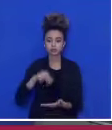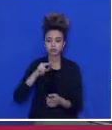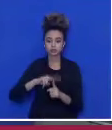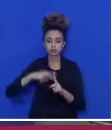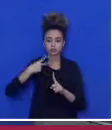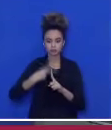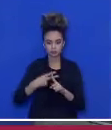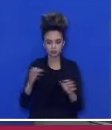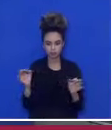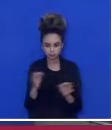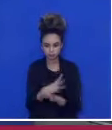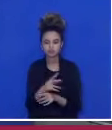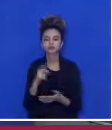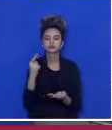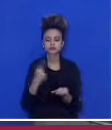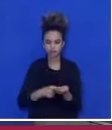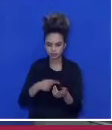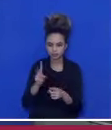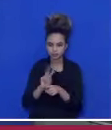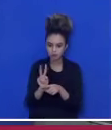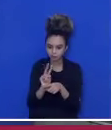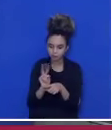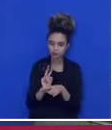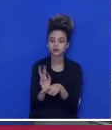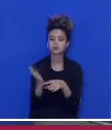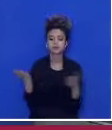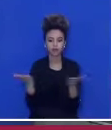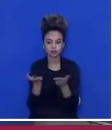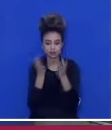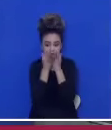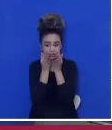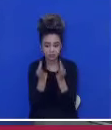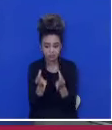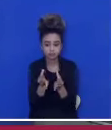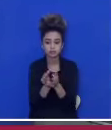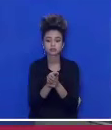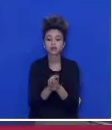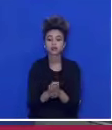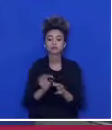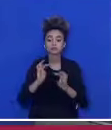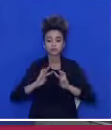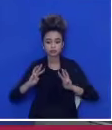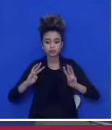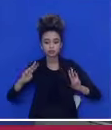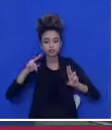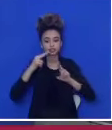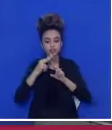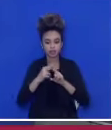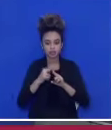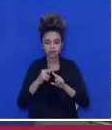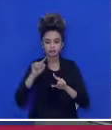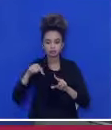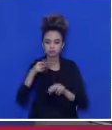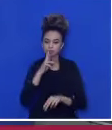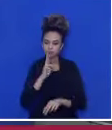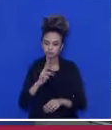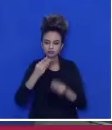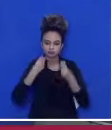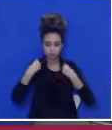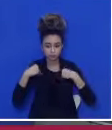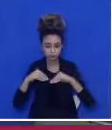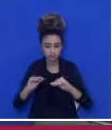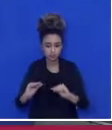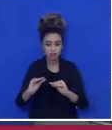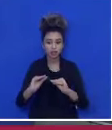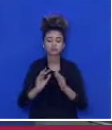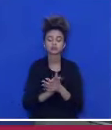da dupla cena realizado, validado por nossas auditoras. Agora fique atenta, fique atento à página da Caixa na internet. Logo após a apuração, todos os